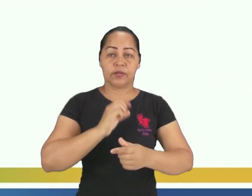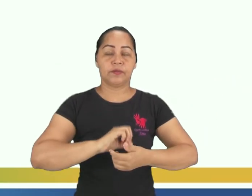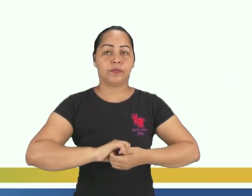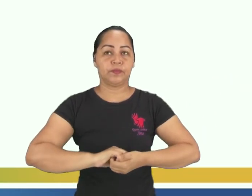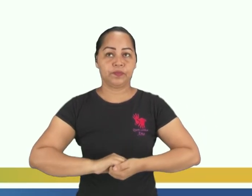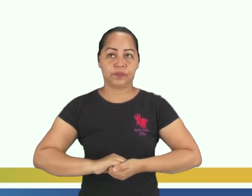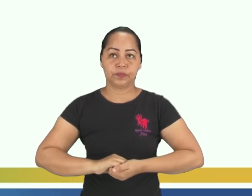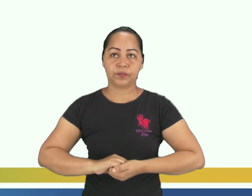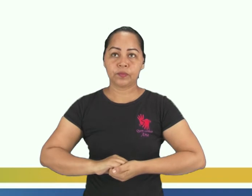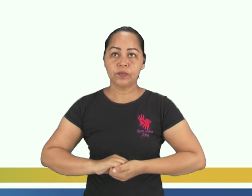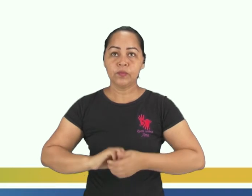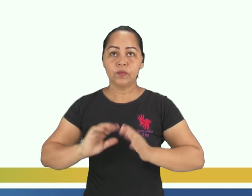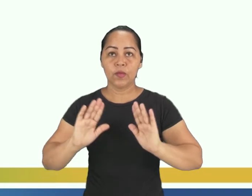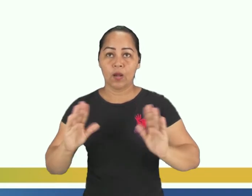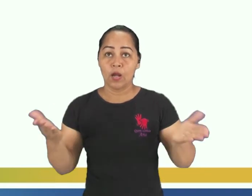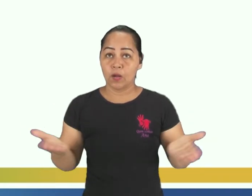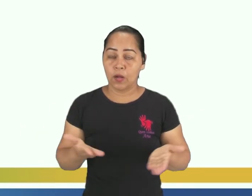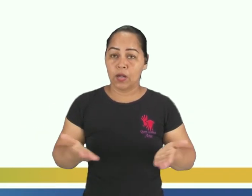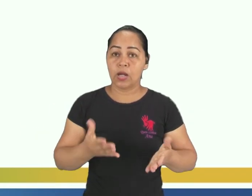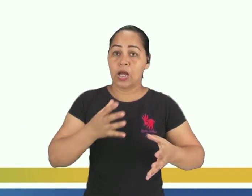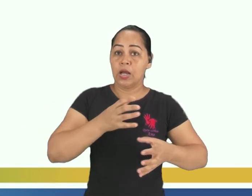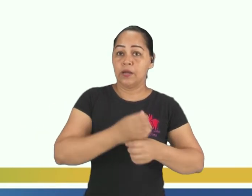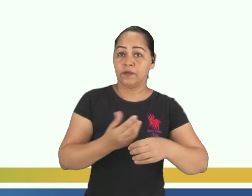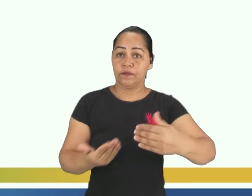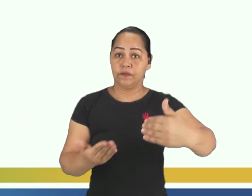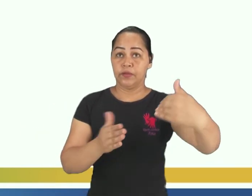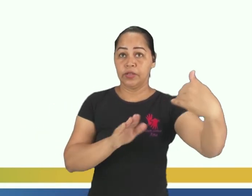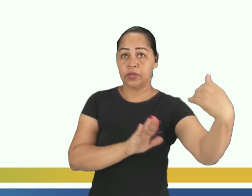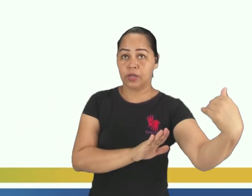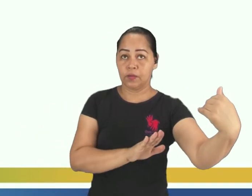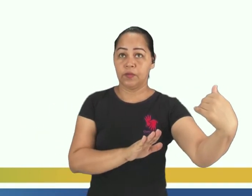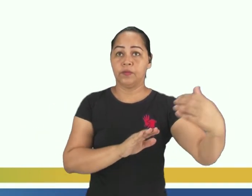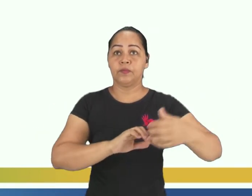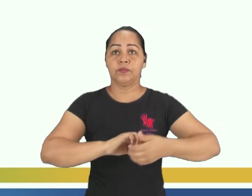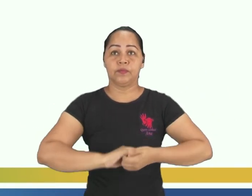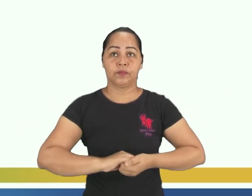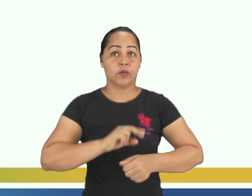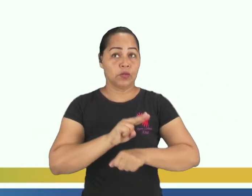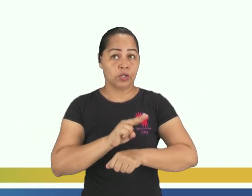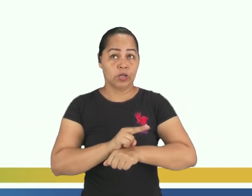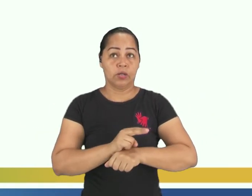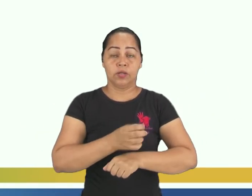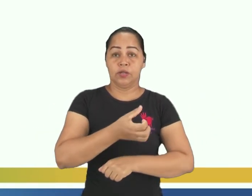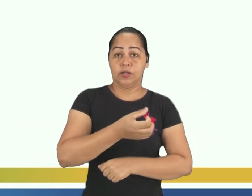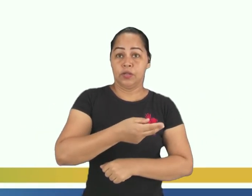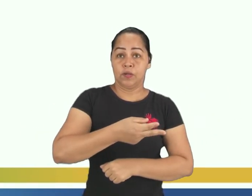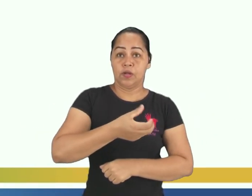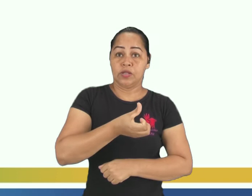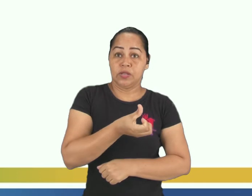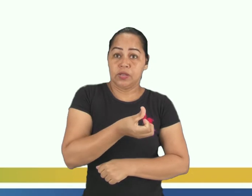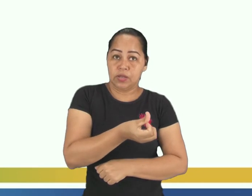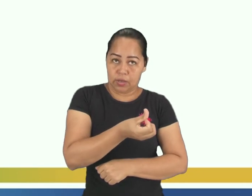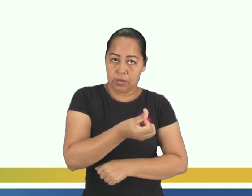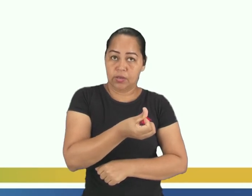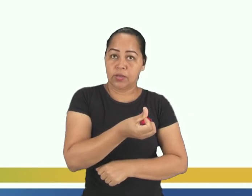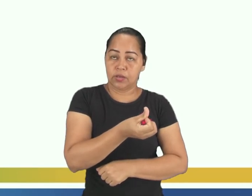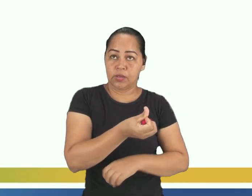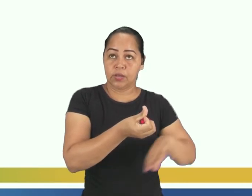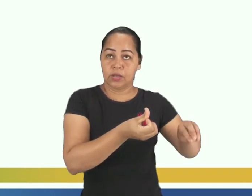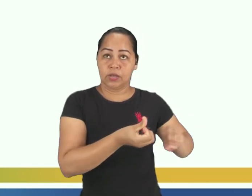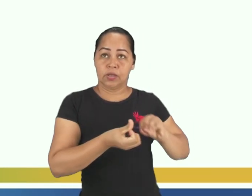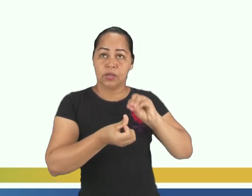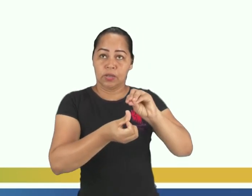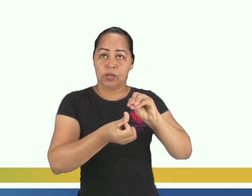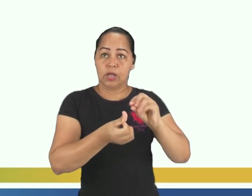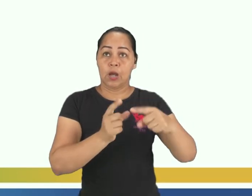medida da nossa capa protetora deverá ser igual a 6 do metro quadrado da piscina,